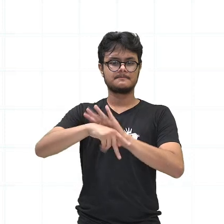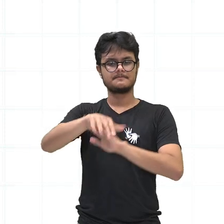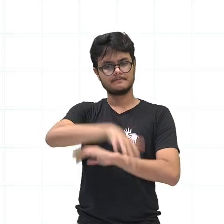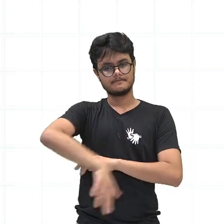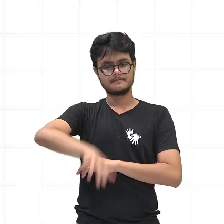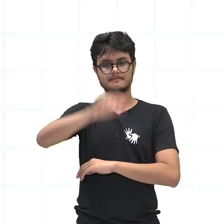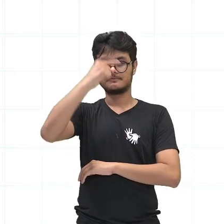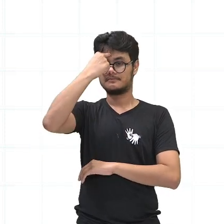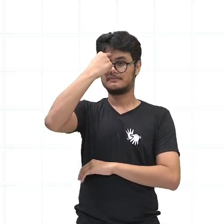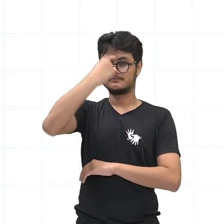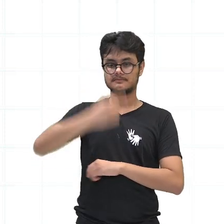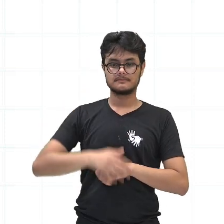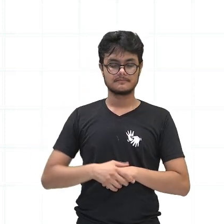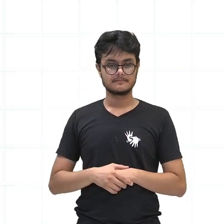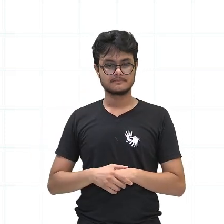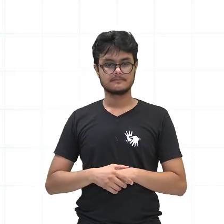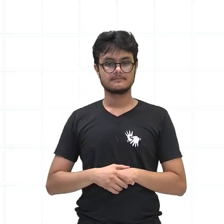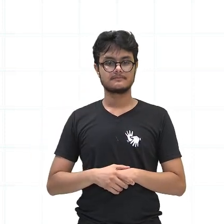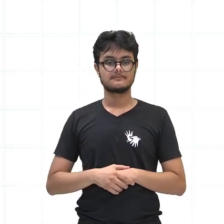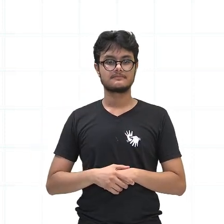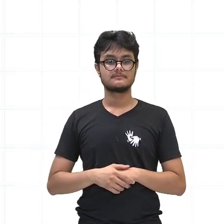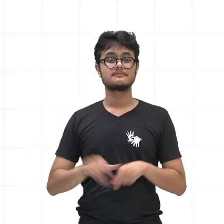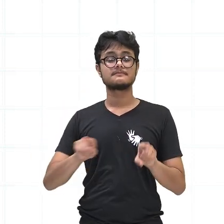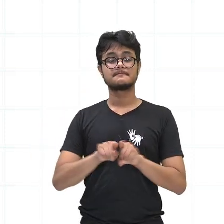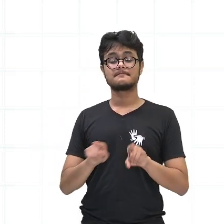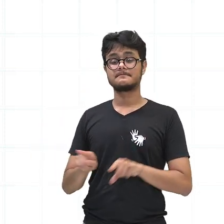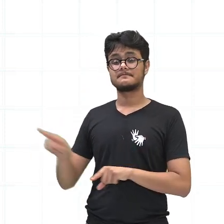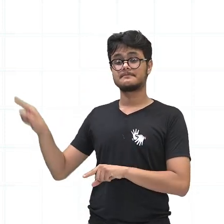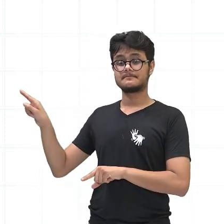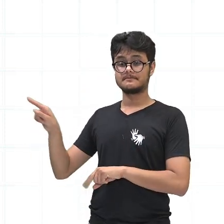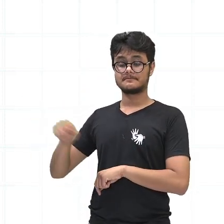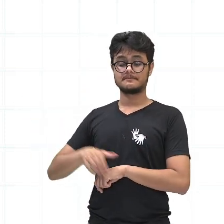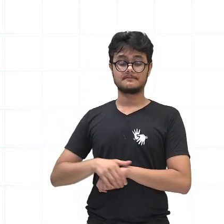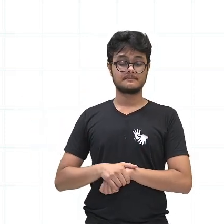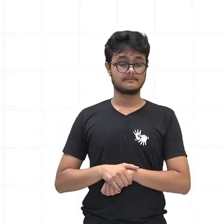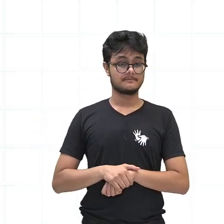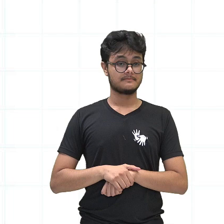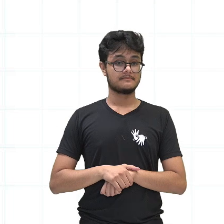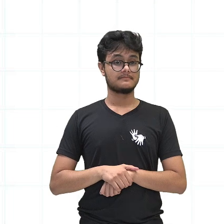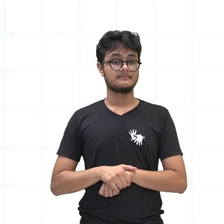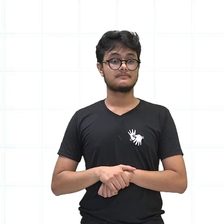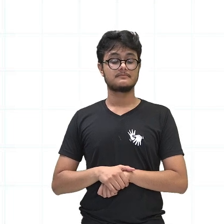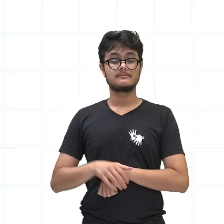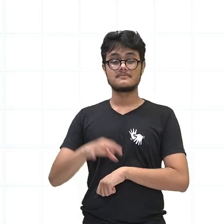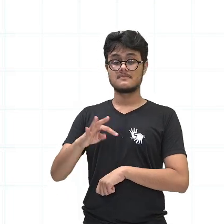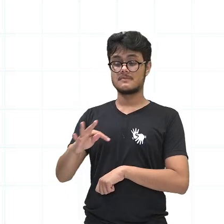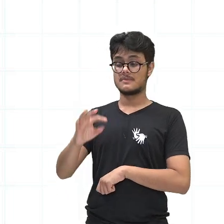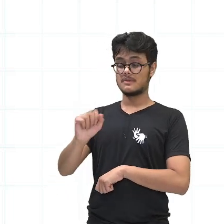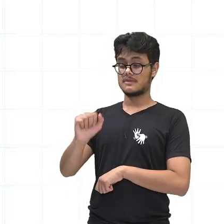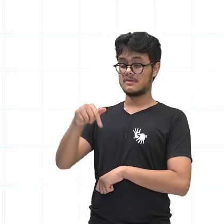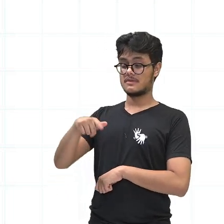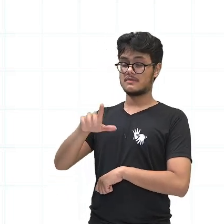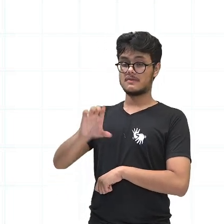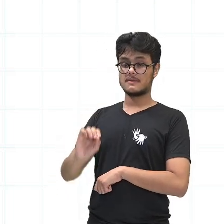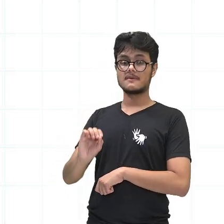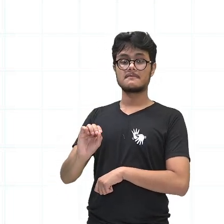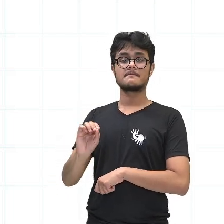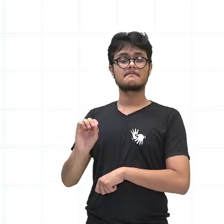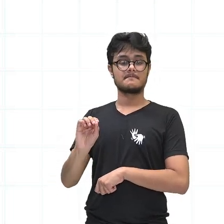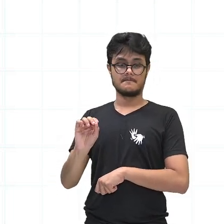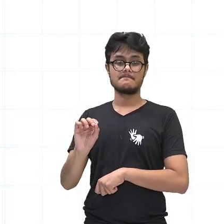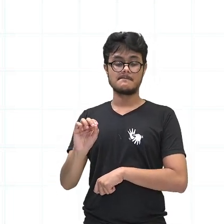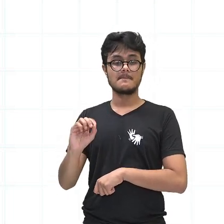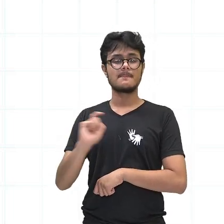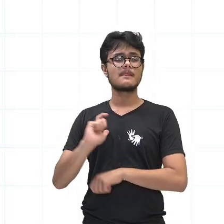cultura. Aí nós temos o tango argentino, originário de Buenos Aires e Montevidéu. O tango argentino